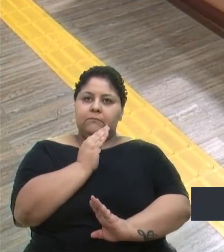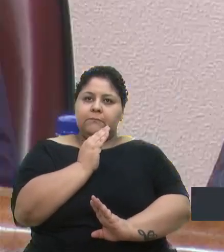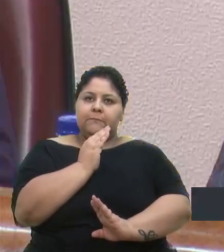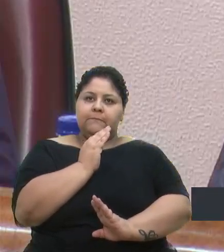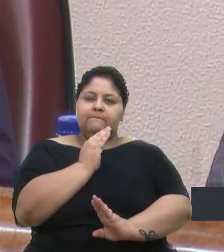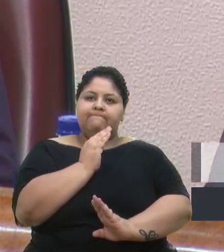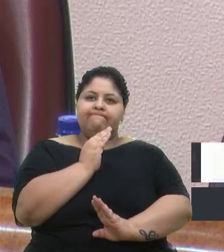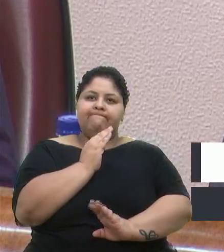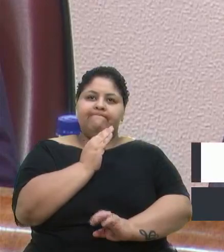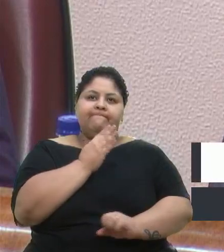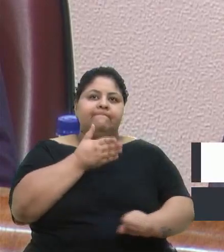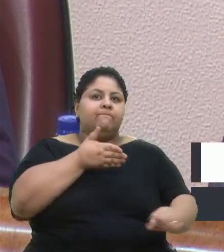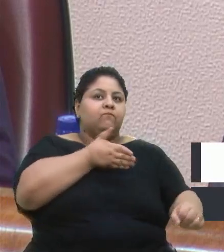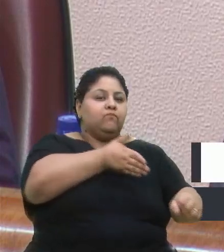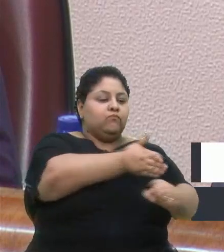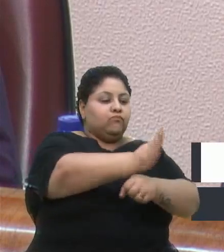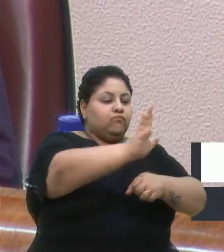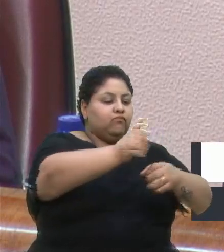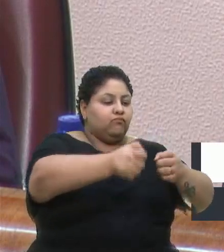Foi aprovado por